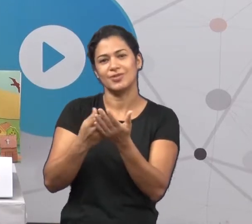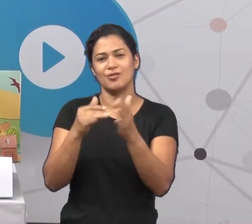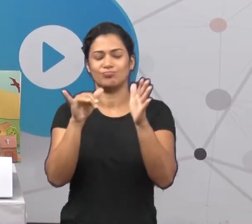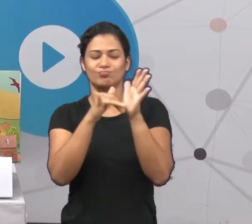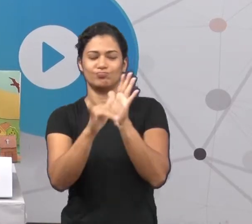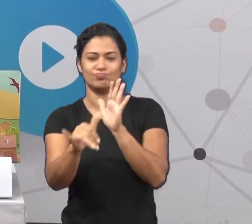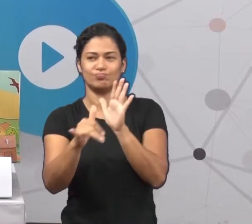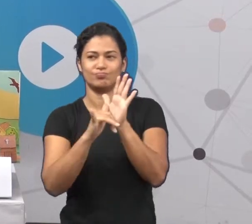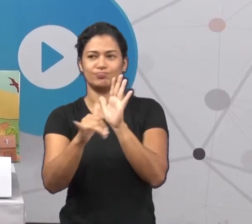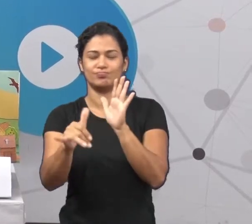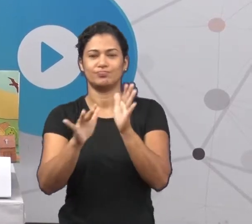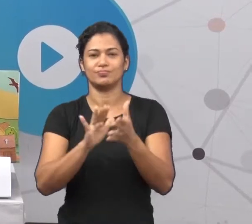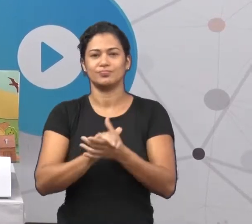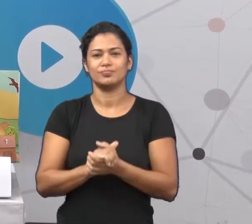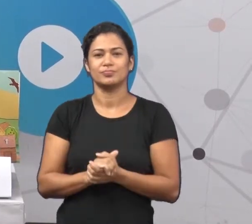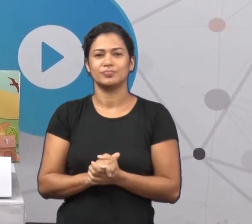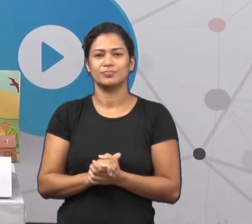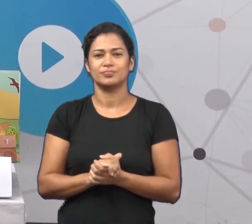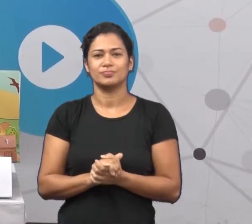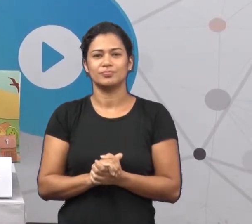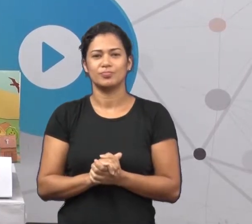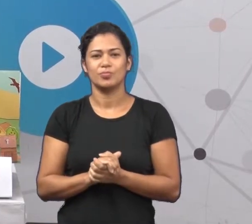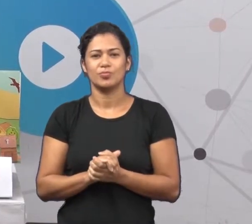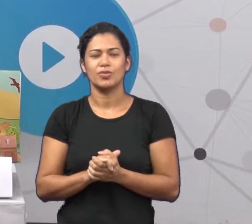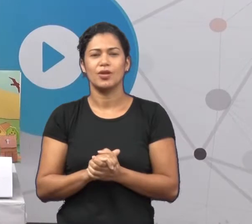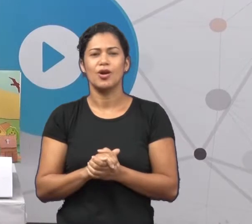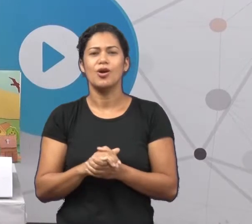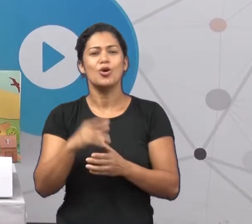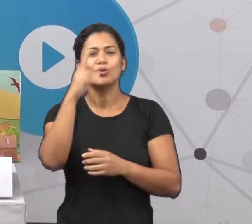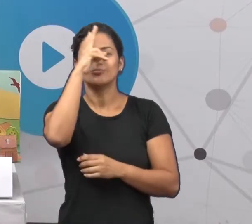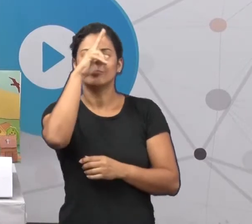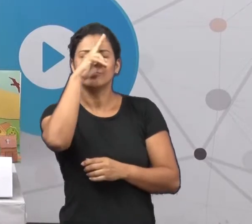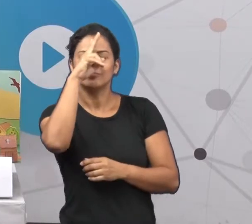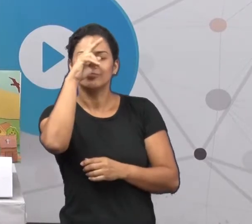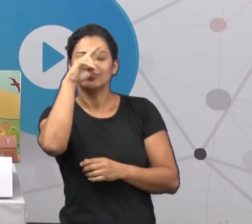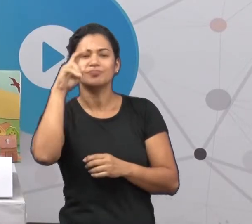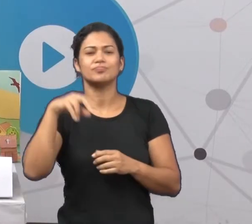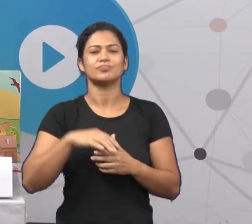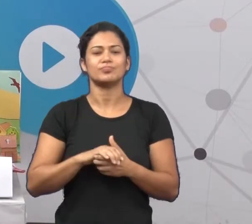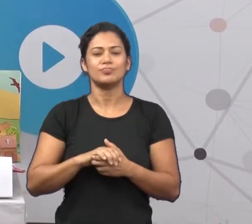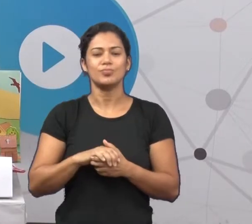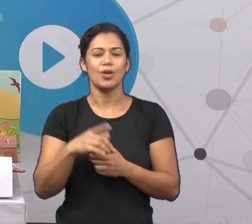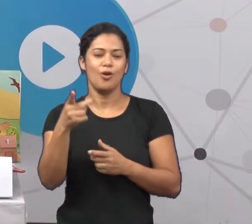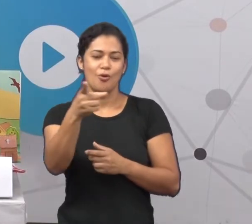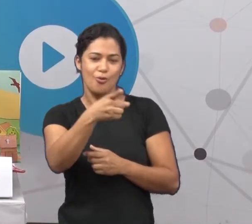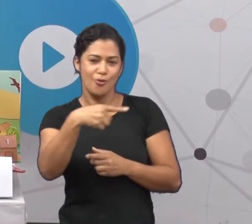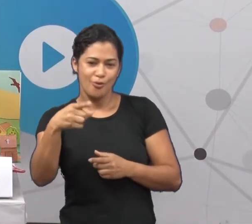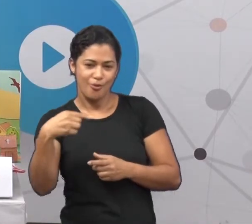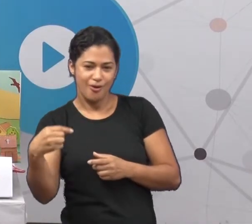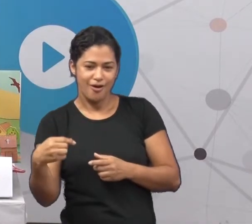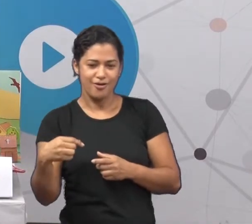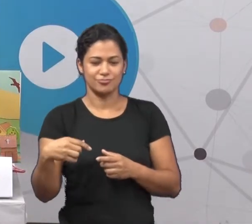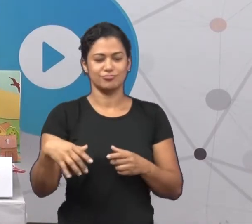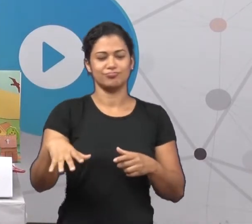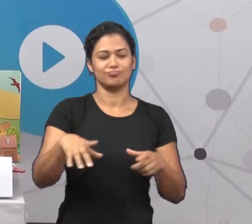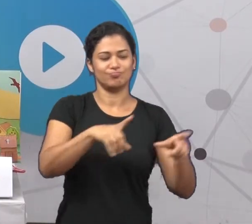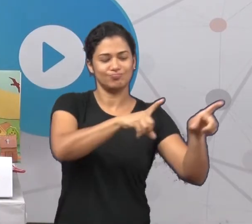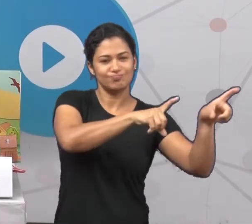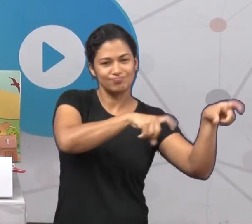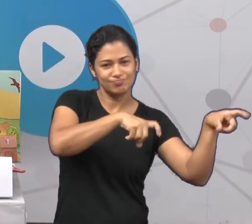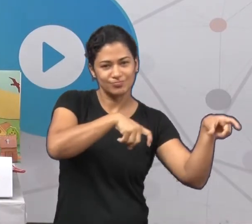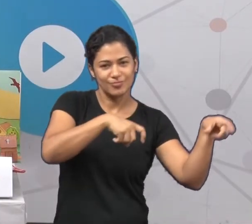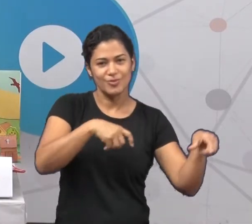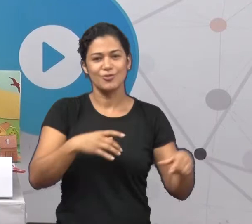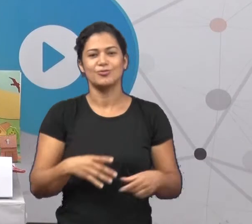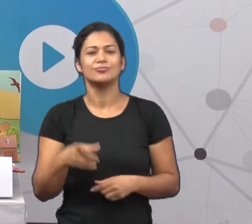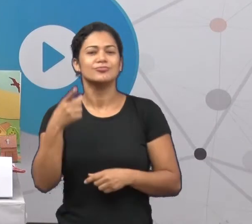uma fábula. O nome da história é O Rato do Campo